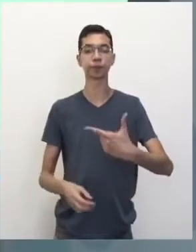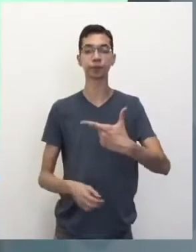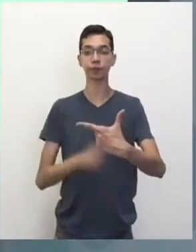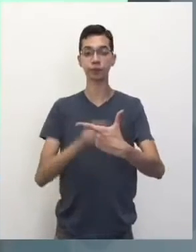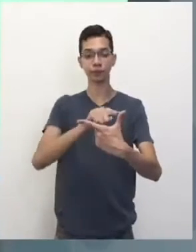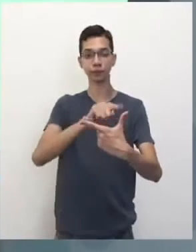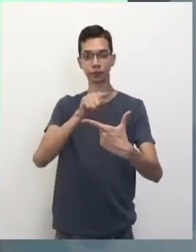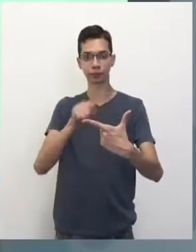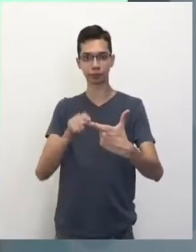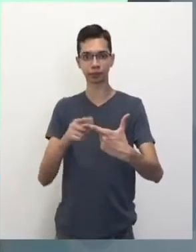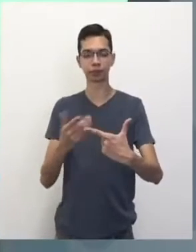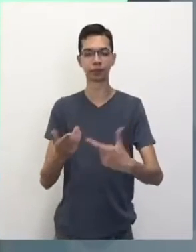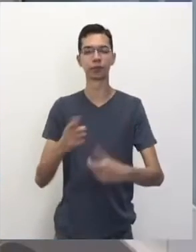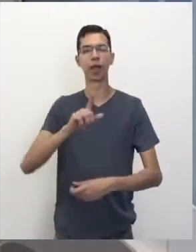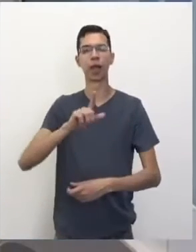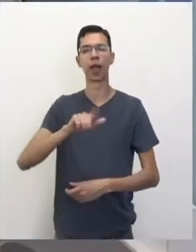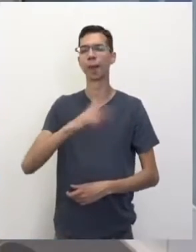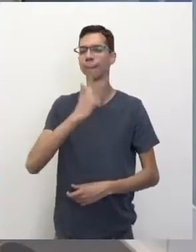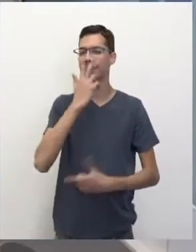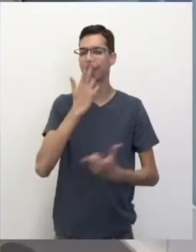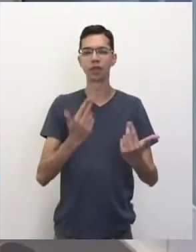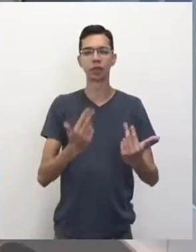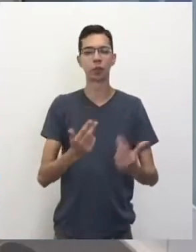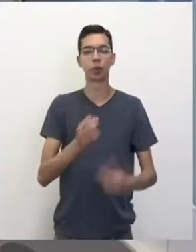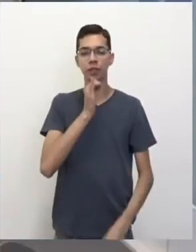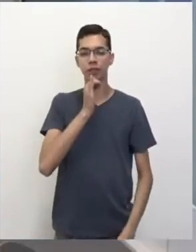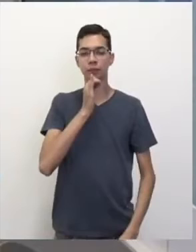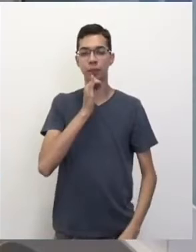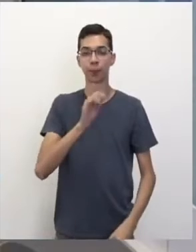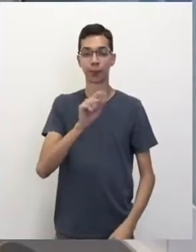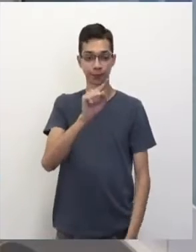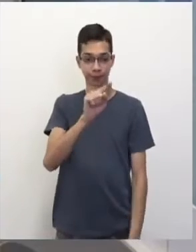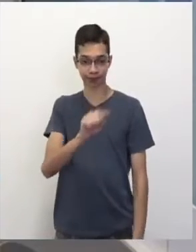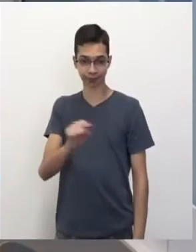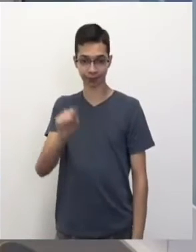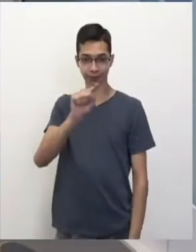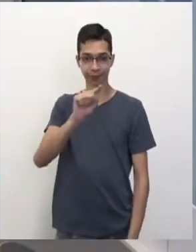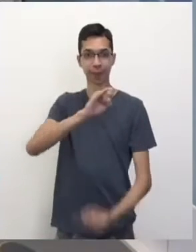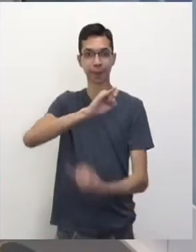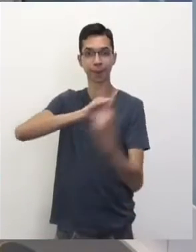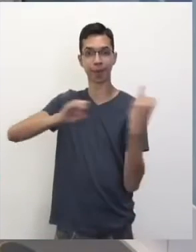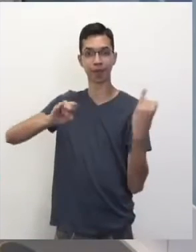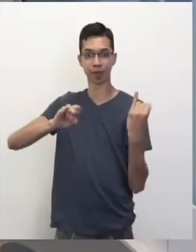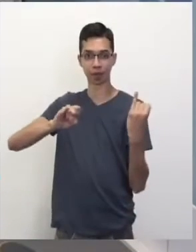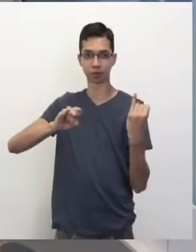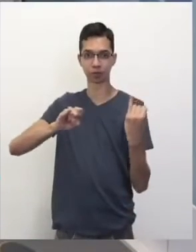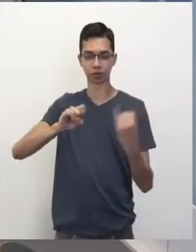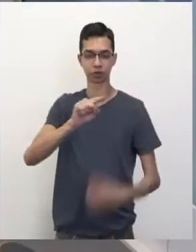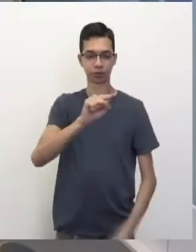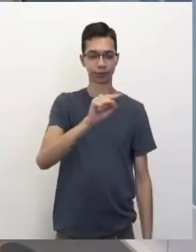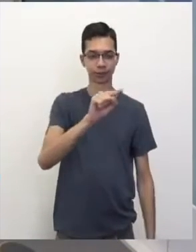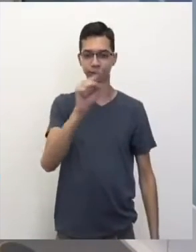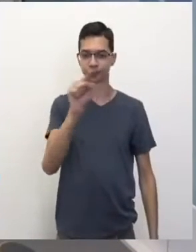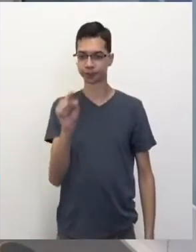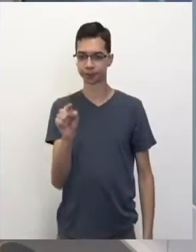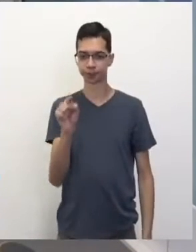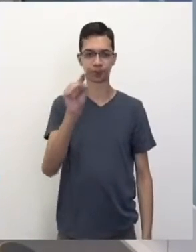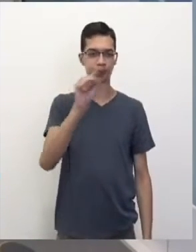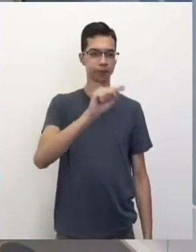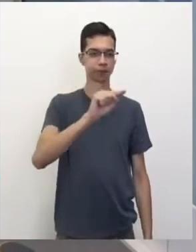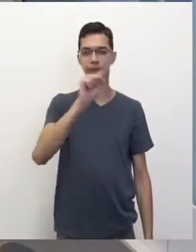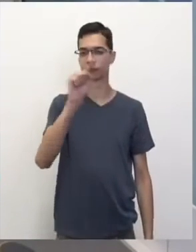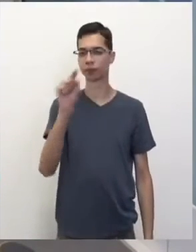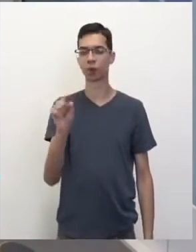como meia volta, não é isso? Sim. Sempre Muito observamos interessante isso, hein? que é meia volta. Mas ele tem um nome